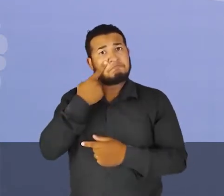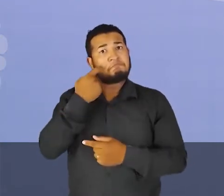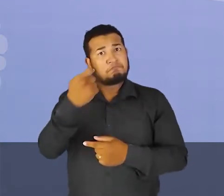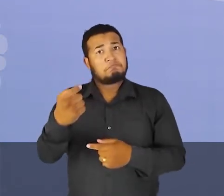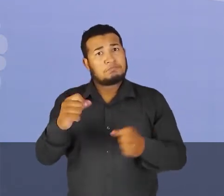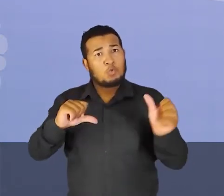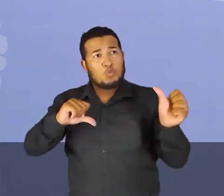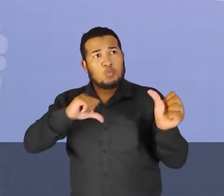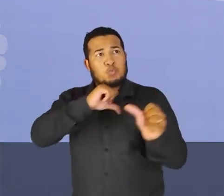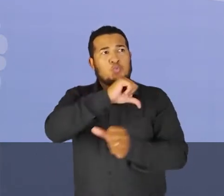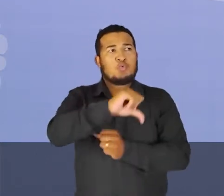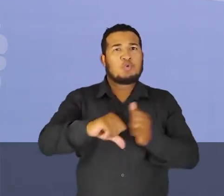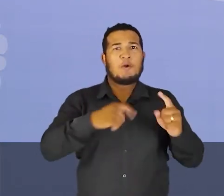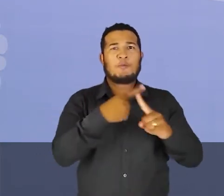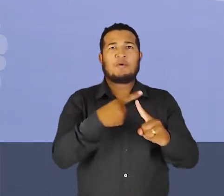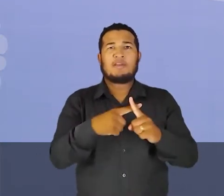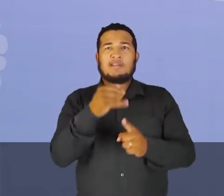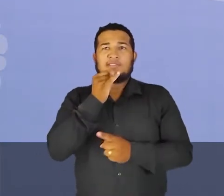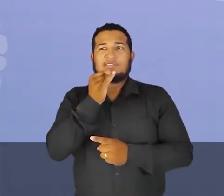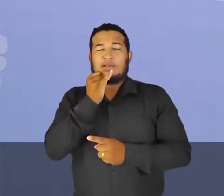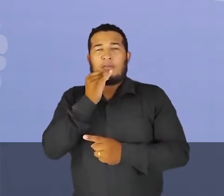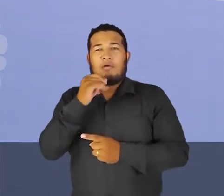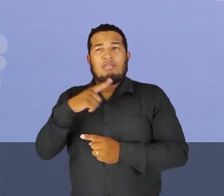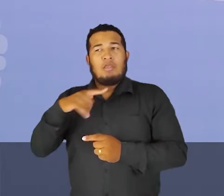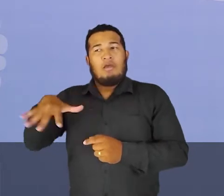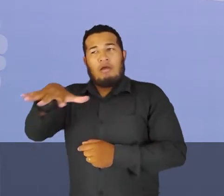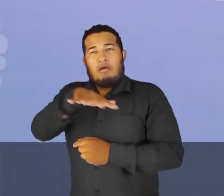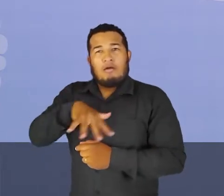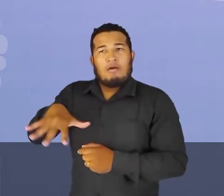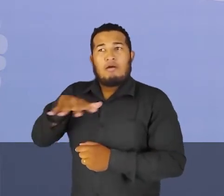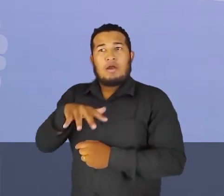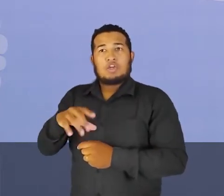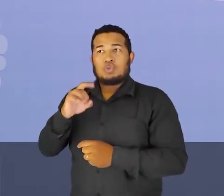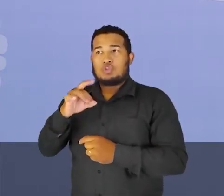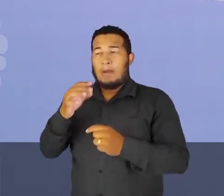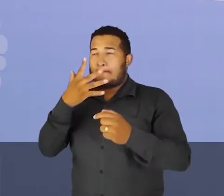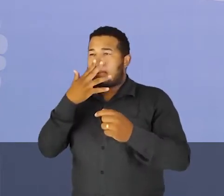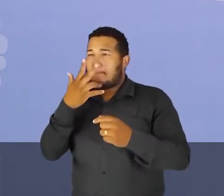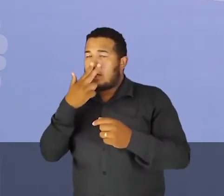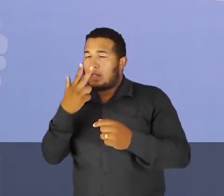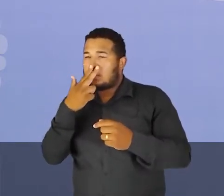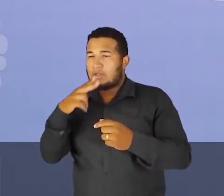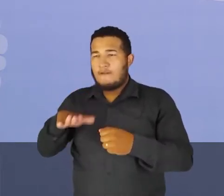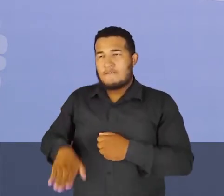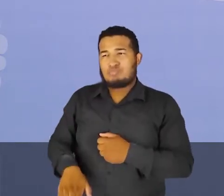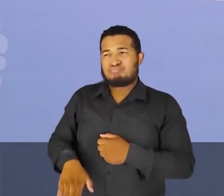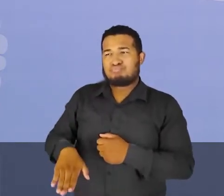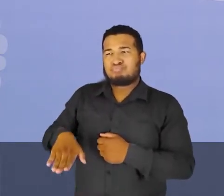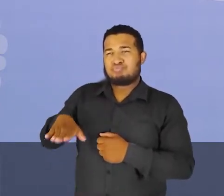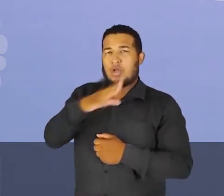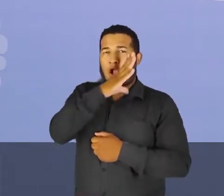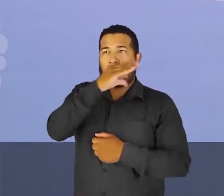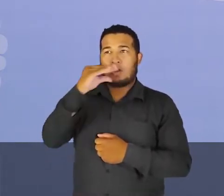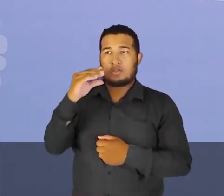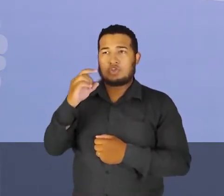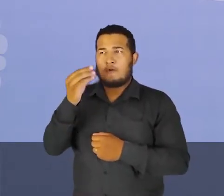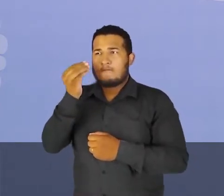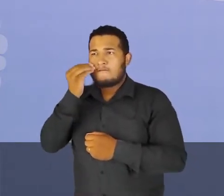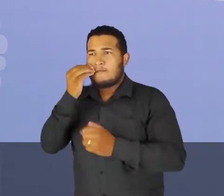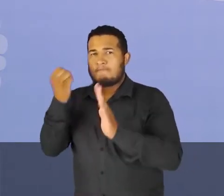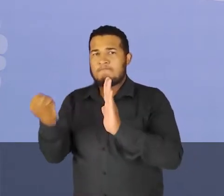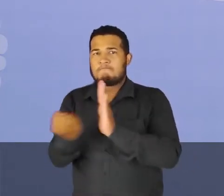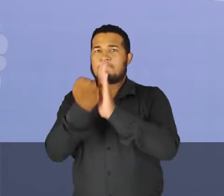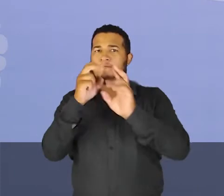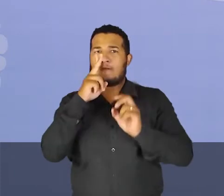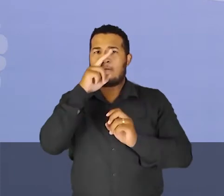muito interessante, porque ela sai de um mundo basicamente analógico na infância e na adolescência, ainda